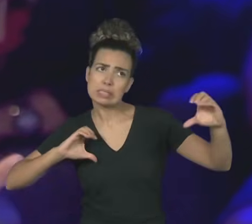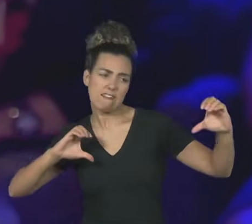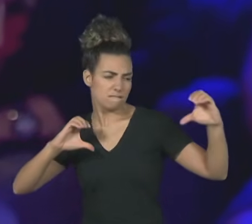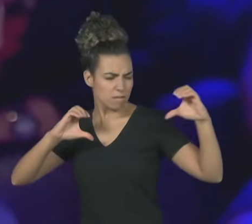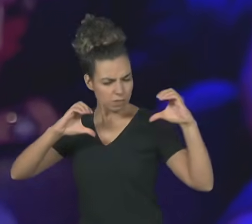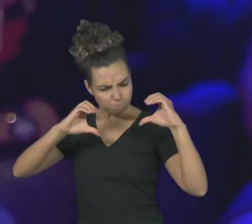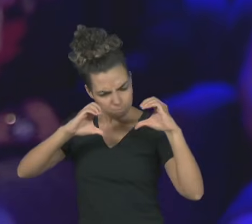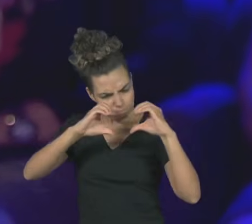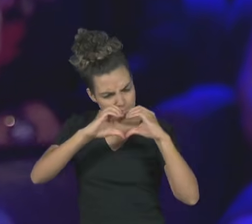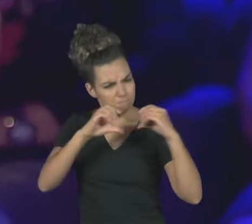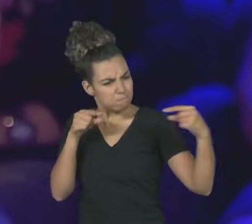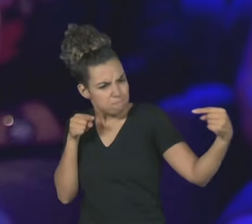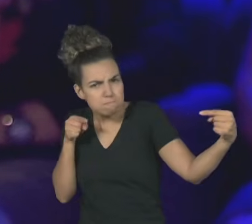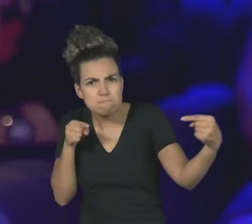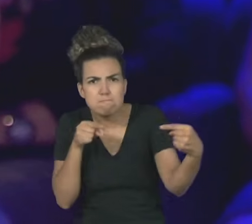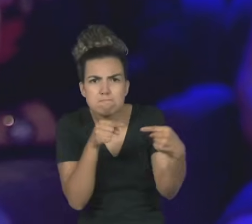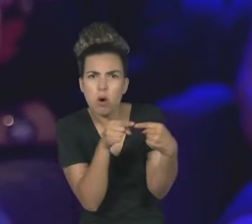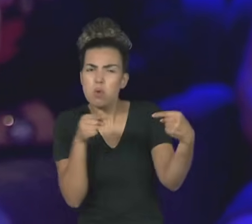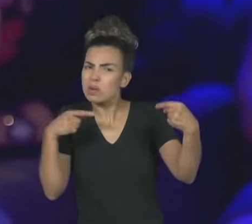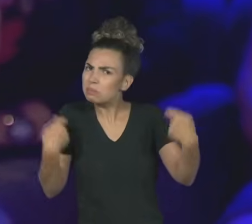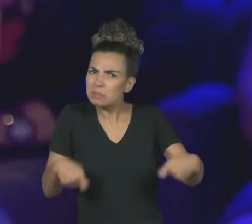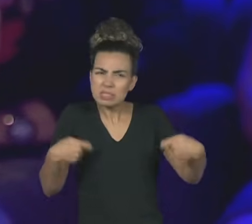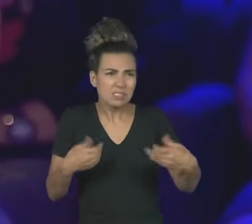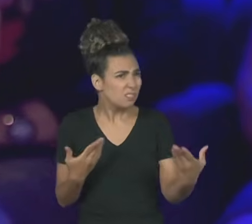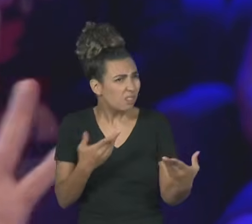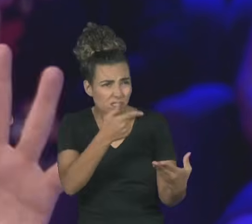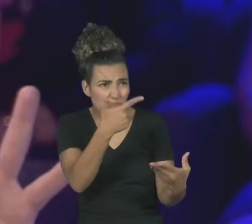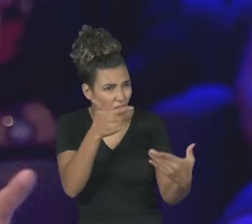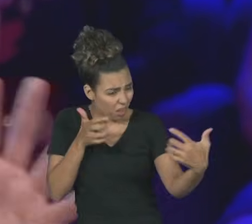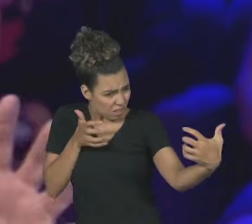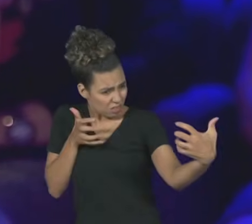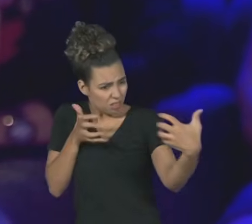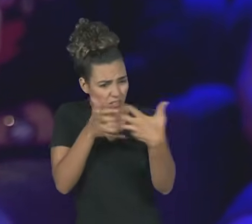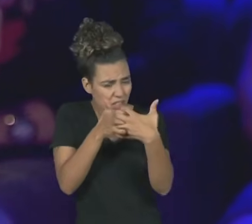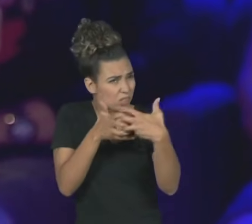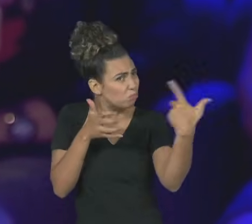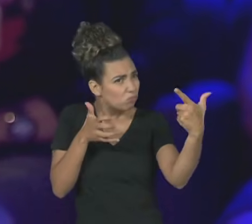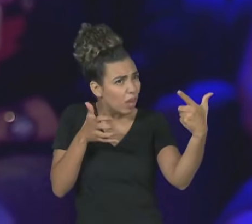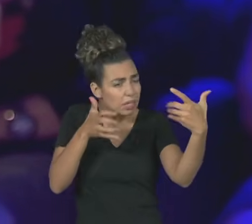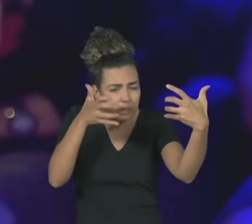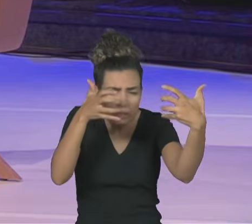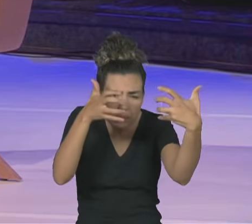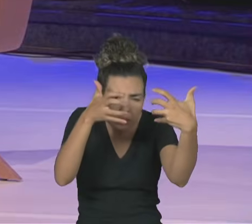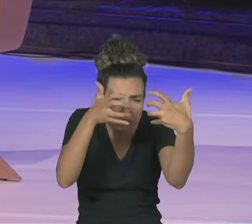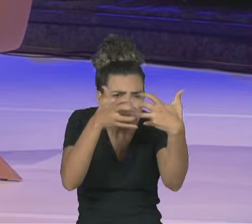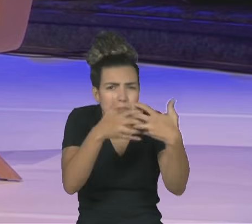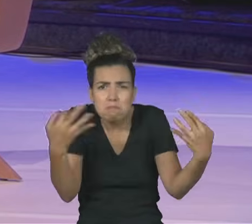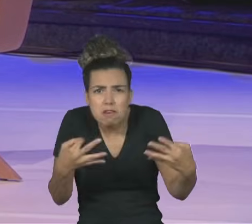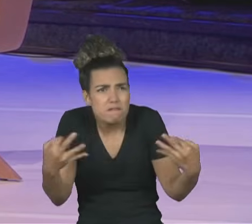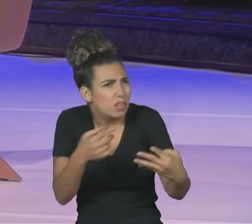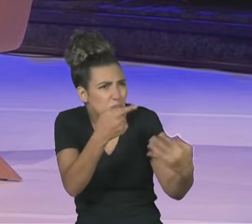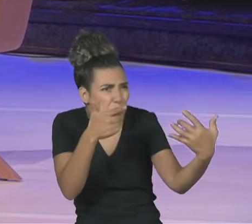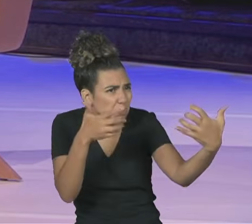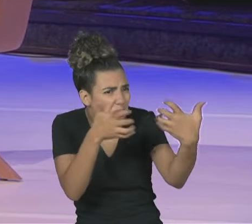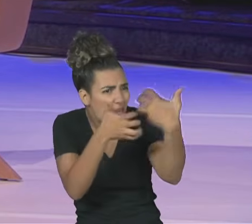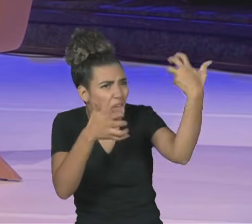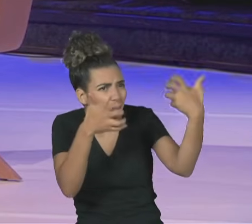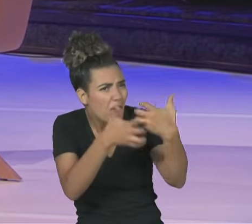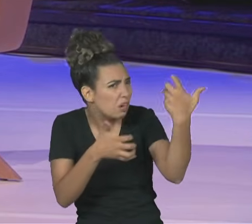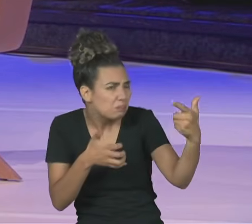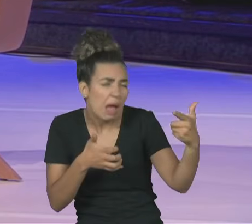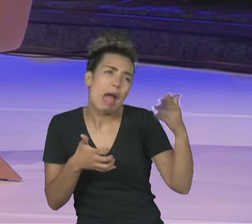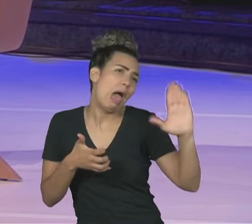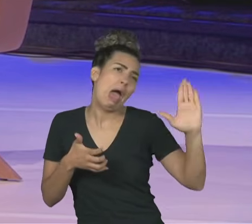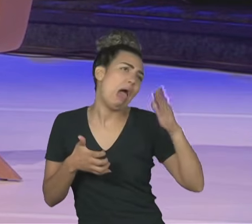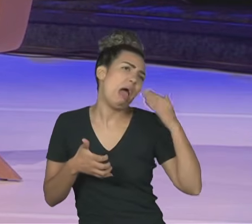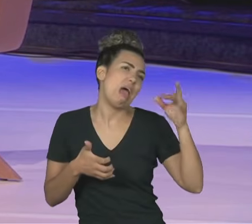não está aquecendo do jeito que eu queria que aquecesse, não é ele, é uma outra pessoa, né? É que isso tem uma